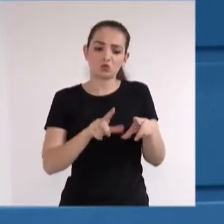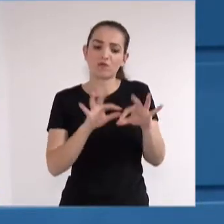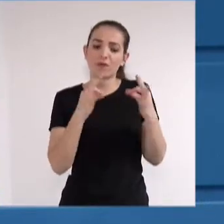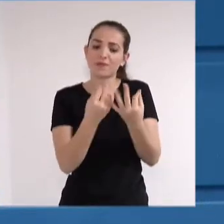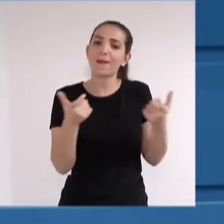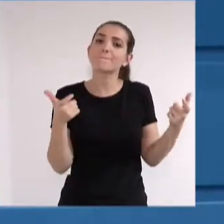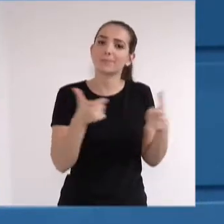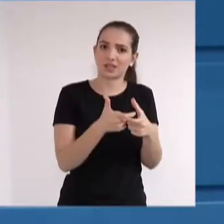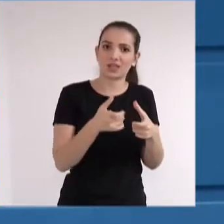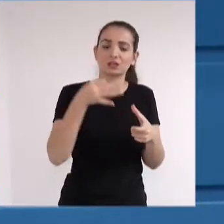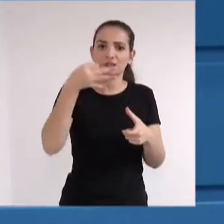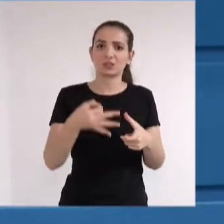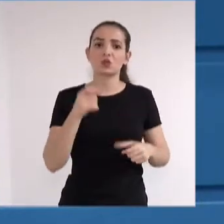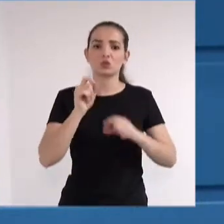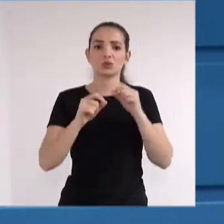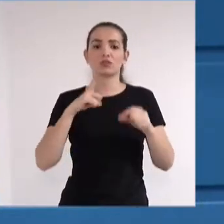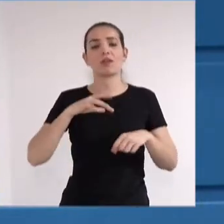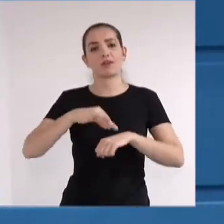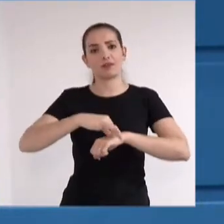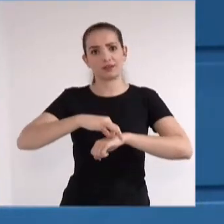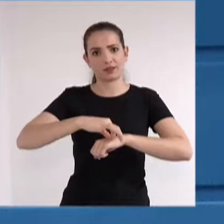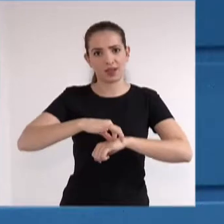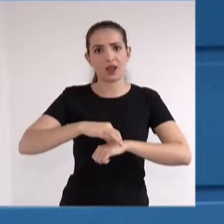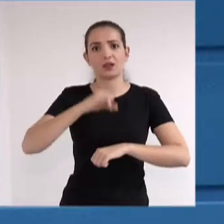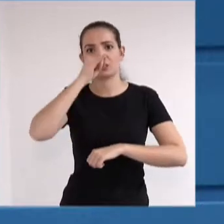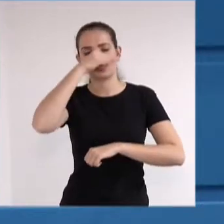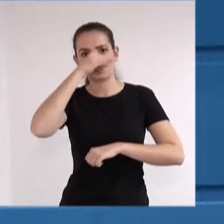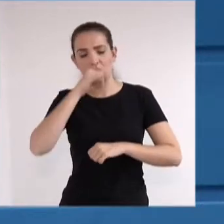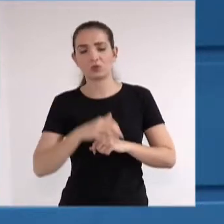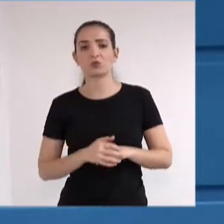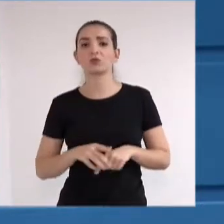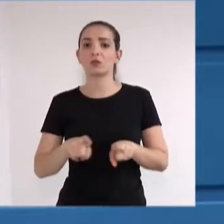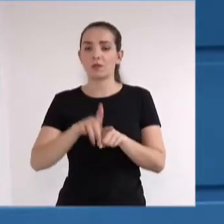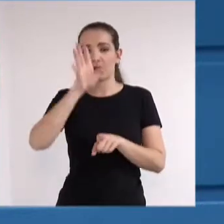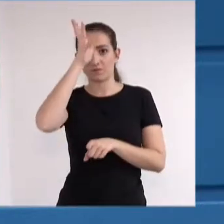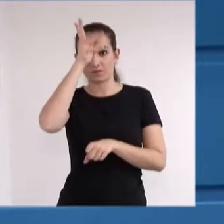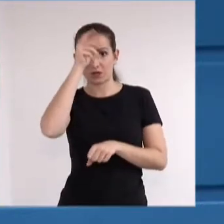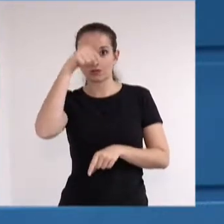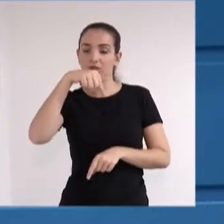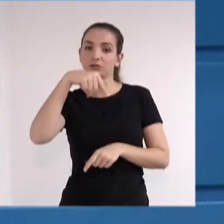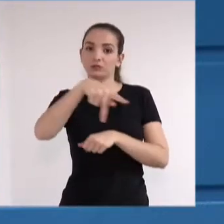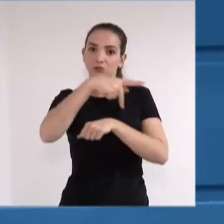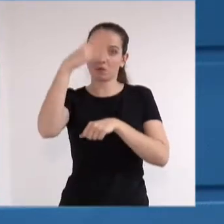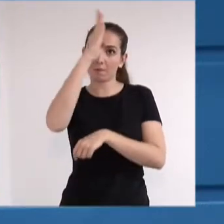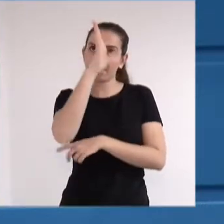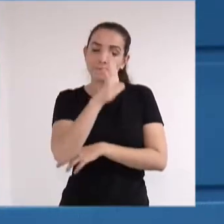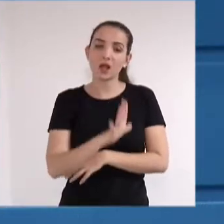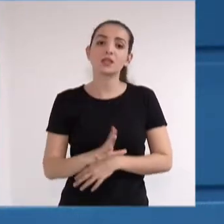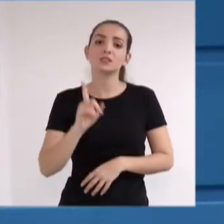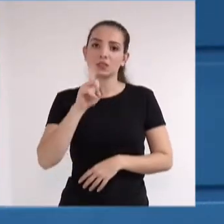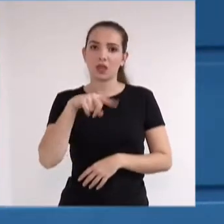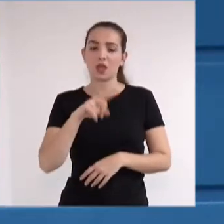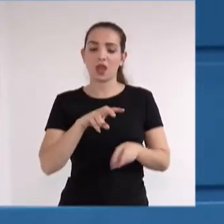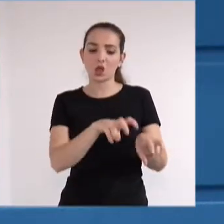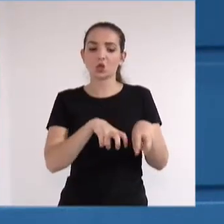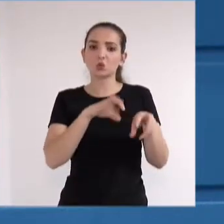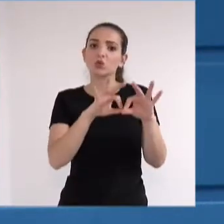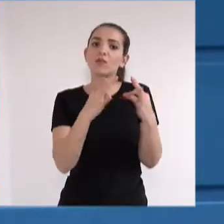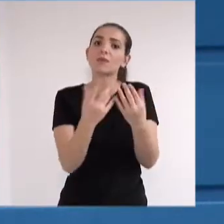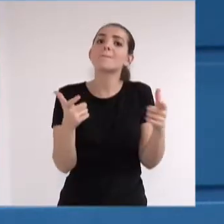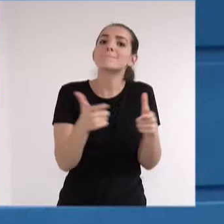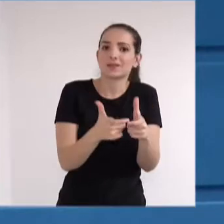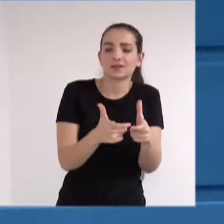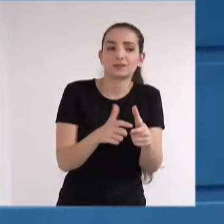com certeza, quem produz carne suína, quem produz frango desse país, é oriundo da agricultura familiar, que